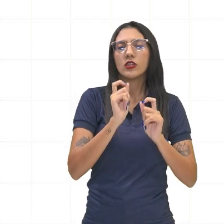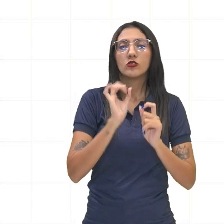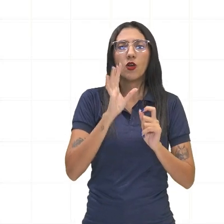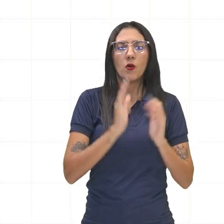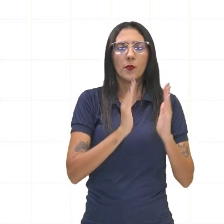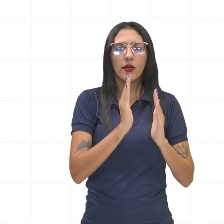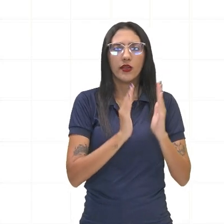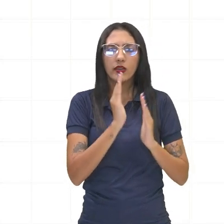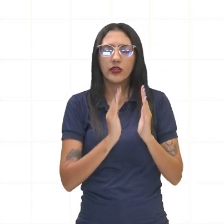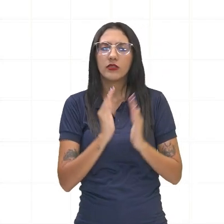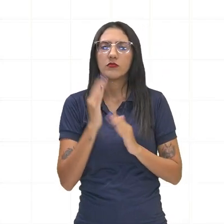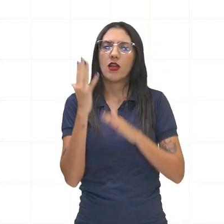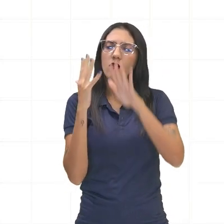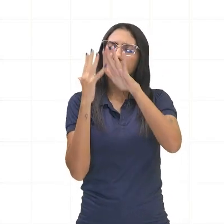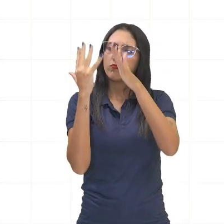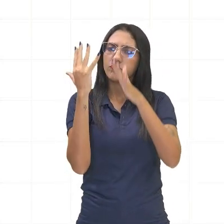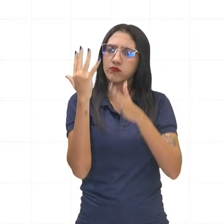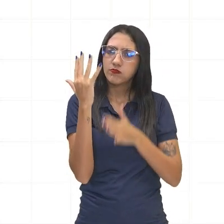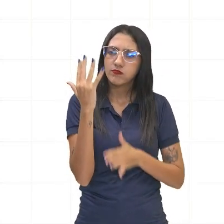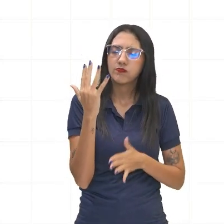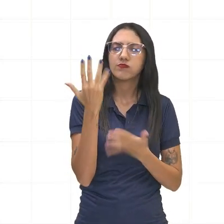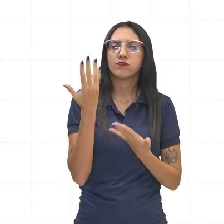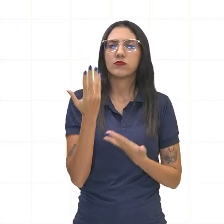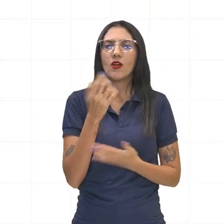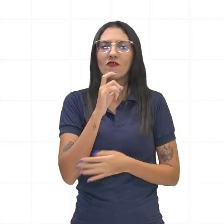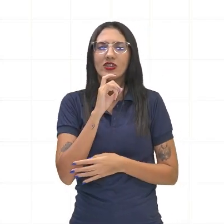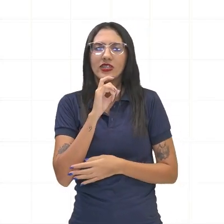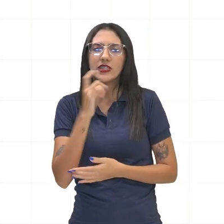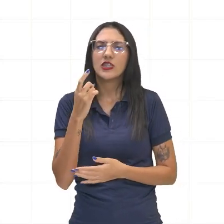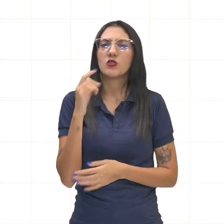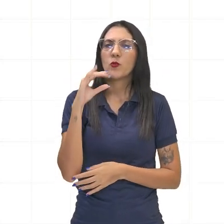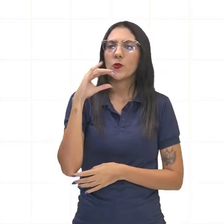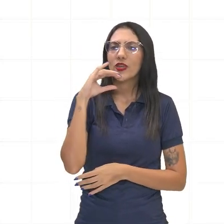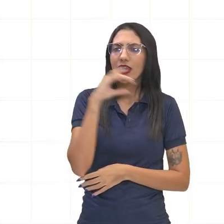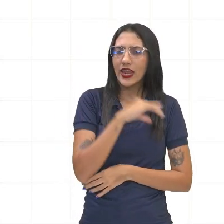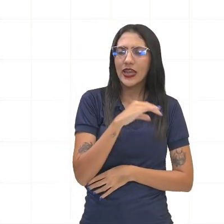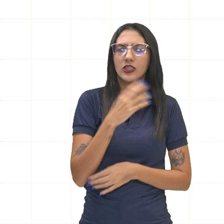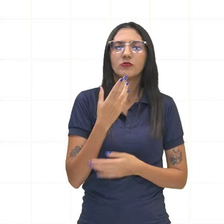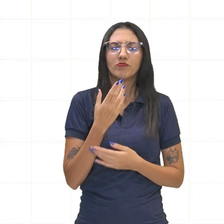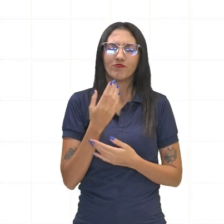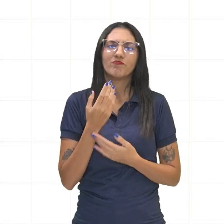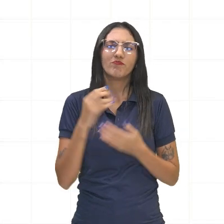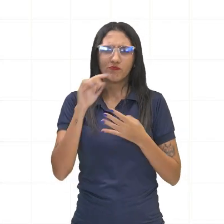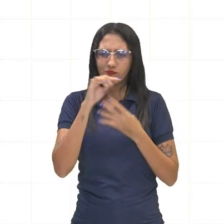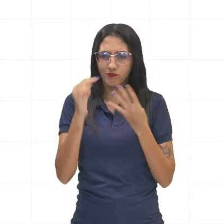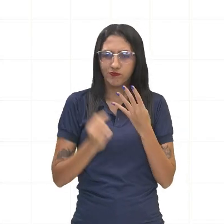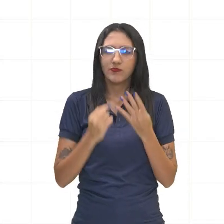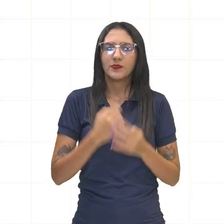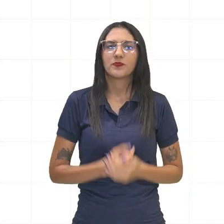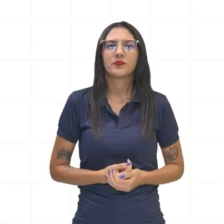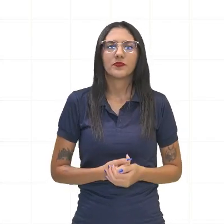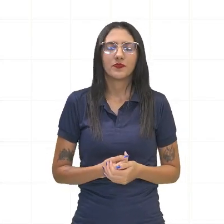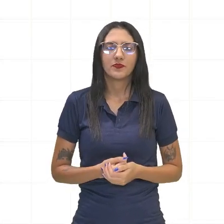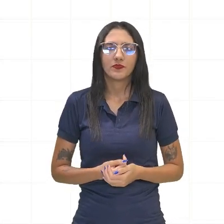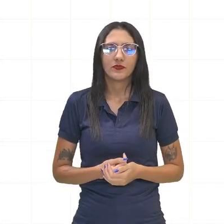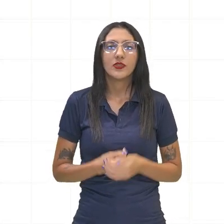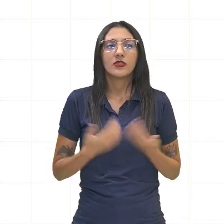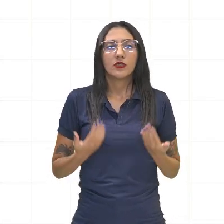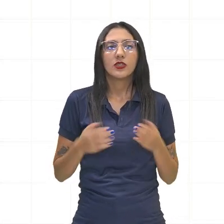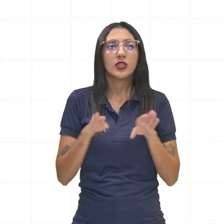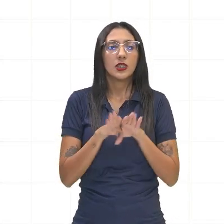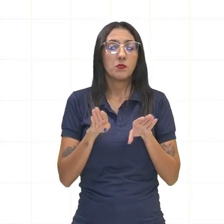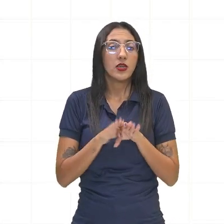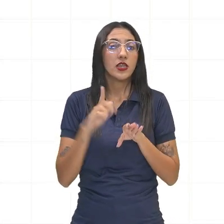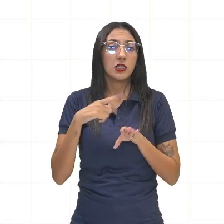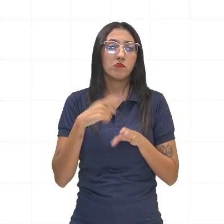estações, primavera, verão, outono e inverno. E aí nós passamos, né,